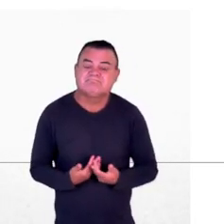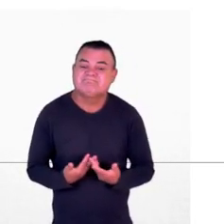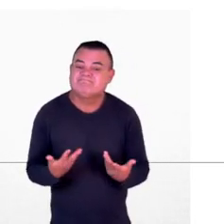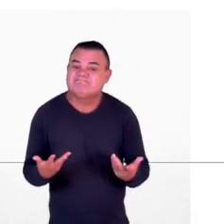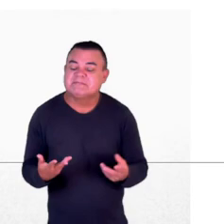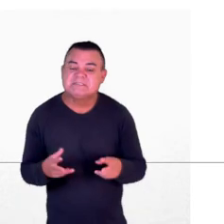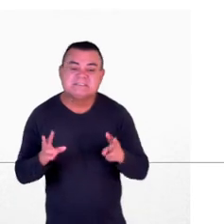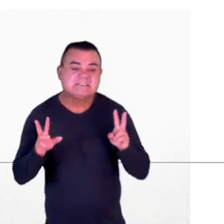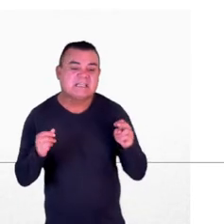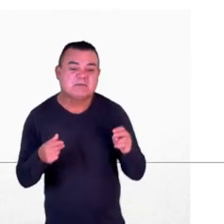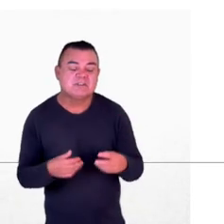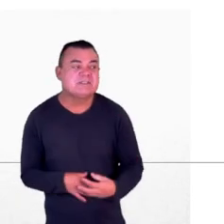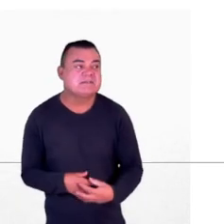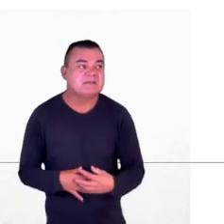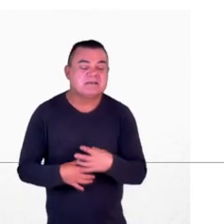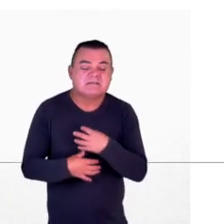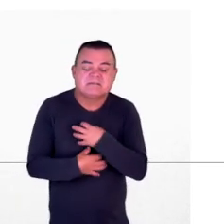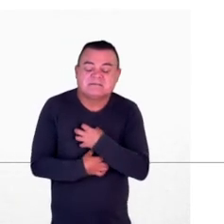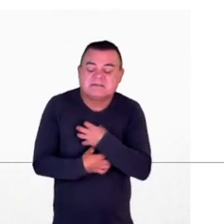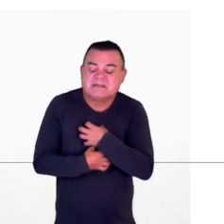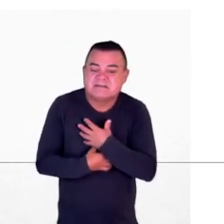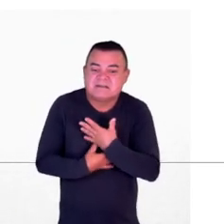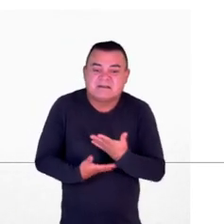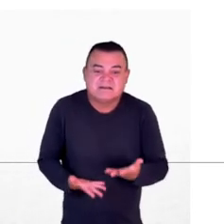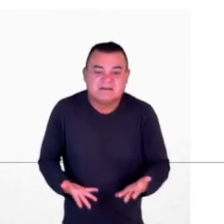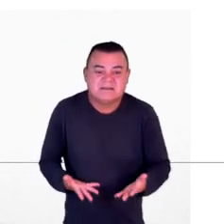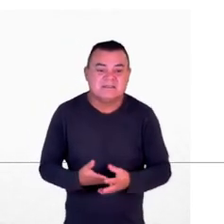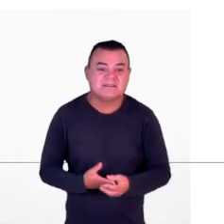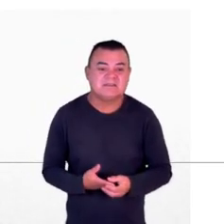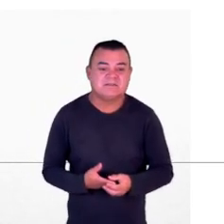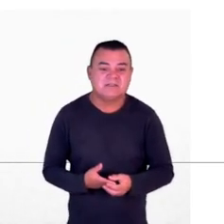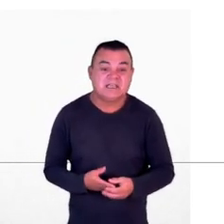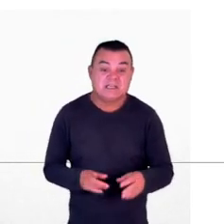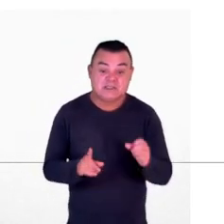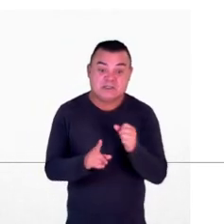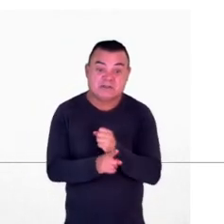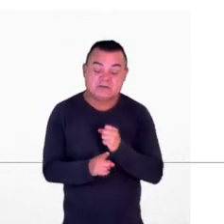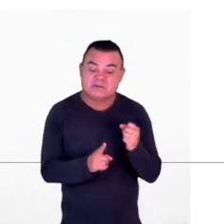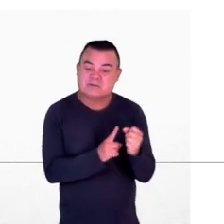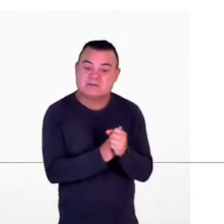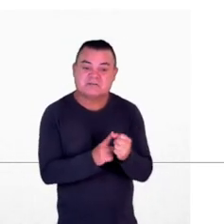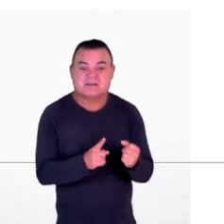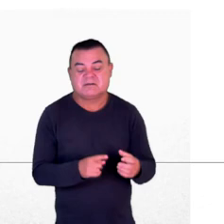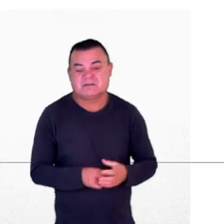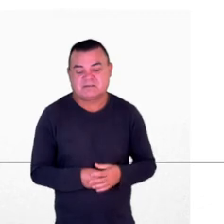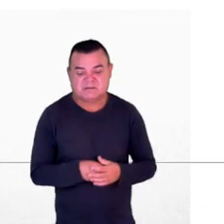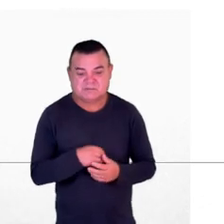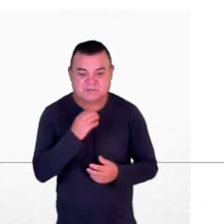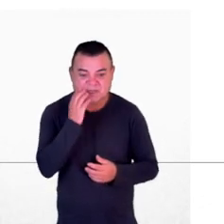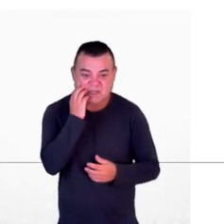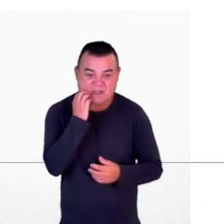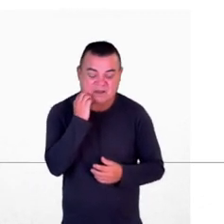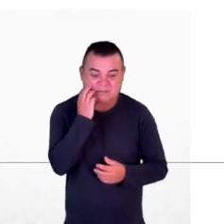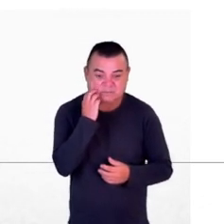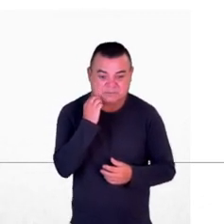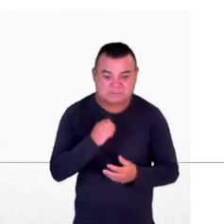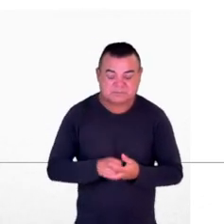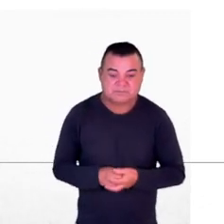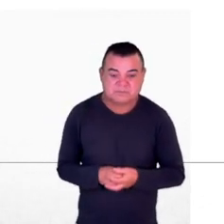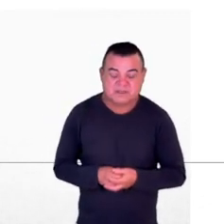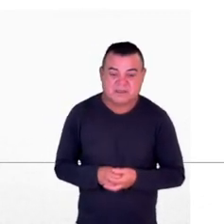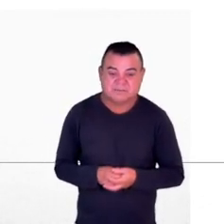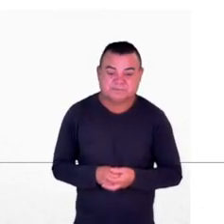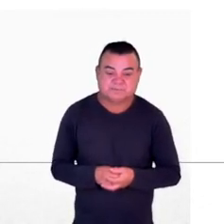em termos de de satisfação em termos de socialização pois bem